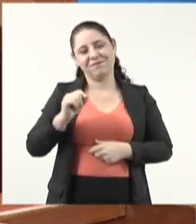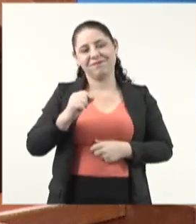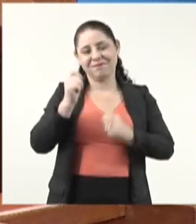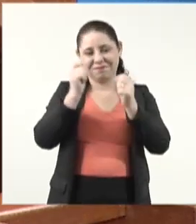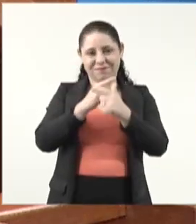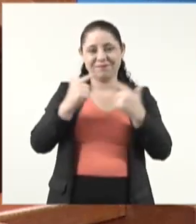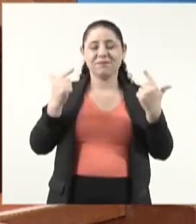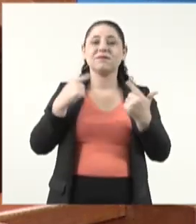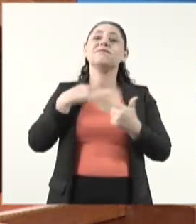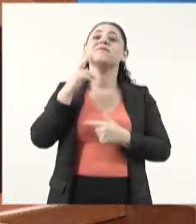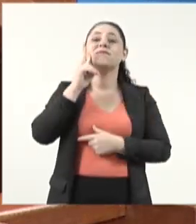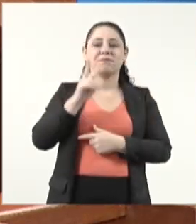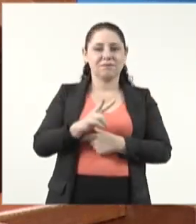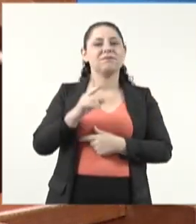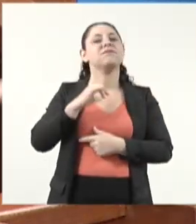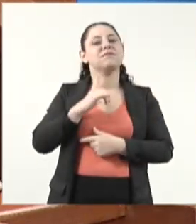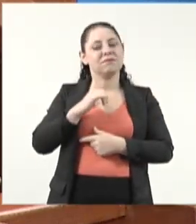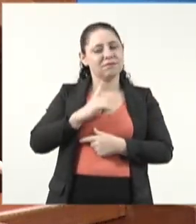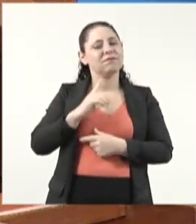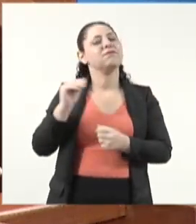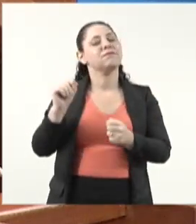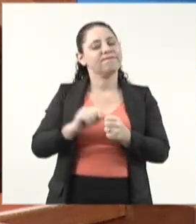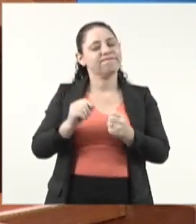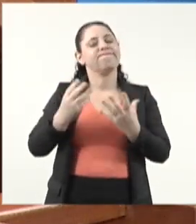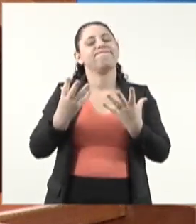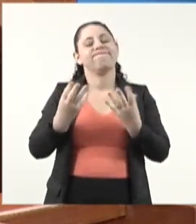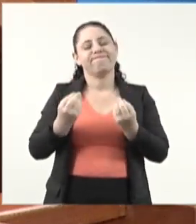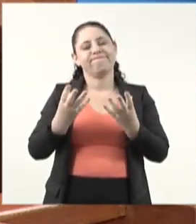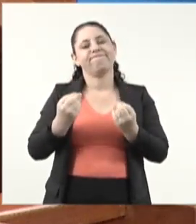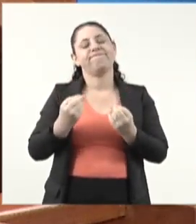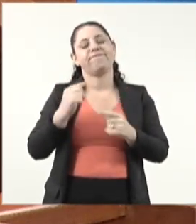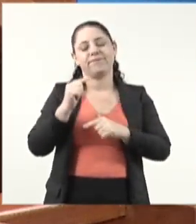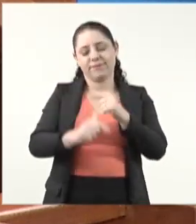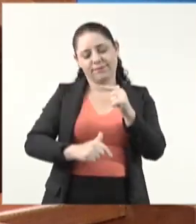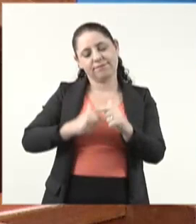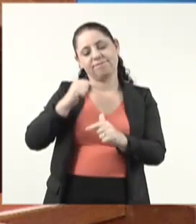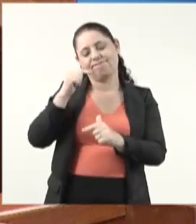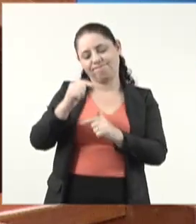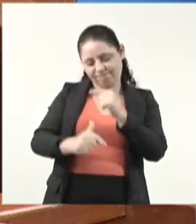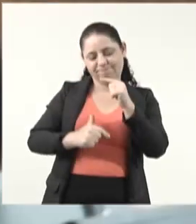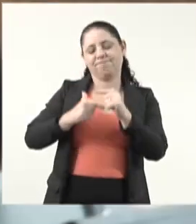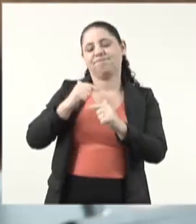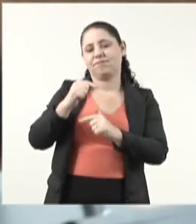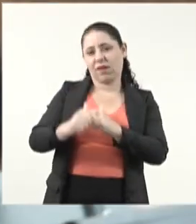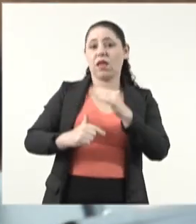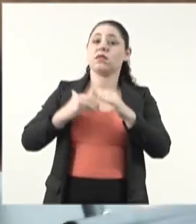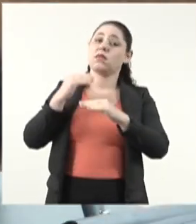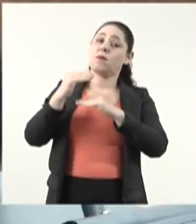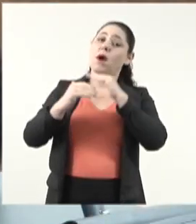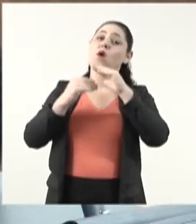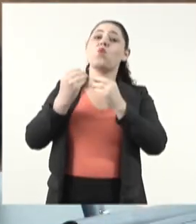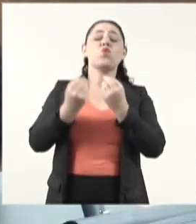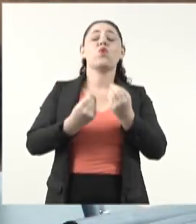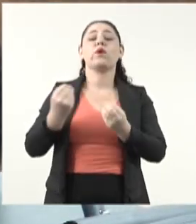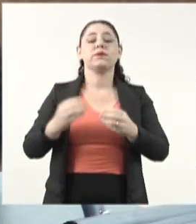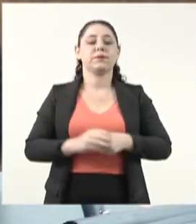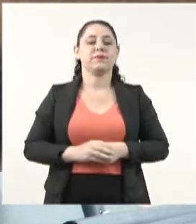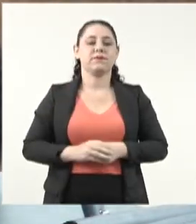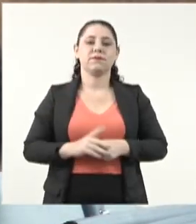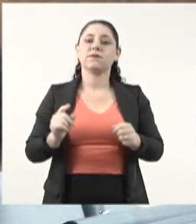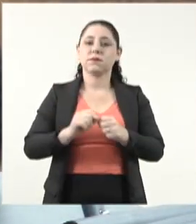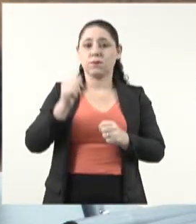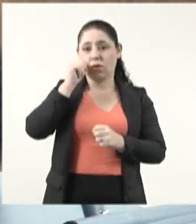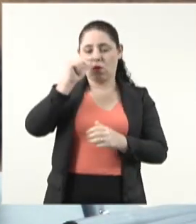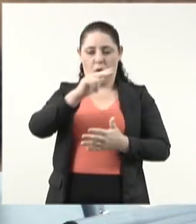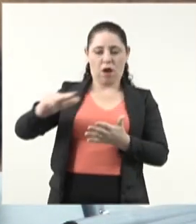semblante da constatação de que ainda temos muito o que fazer, não é, deputado? Temos que avançar, e uma das maneiras de avançar é colocar